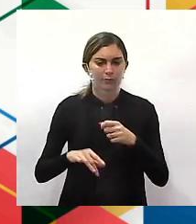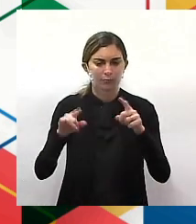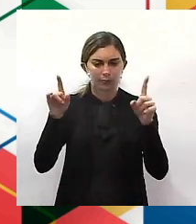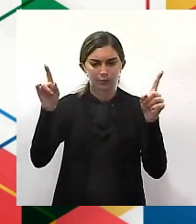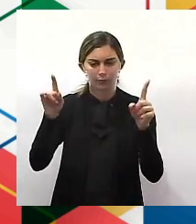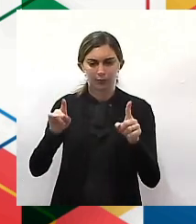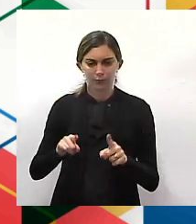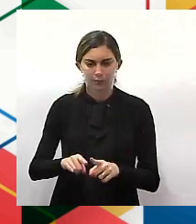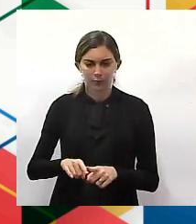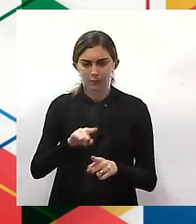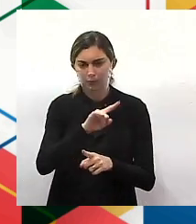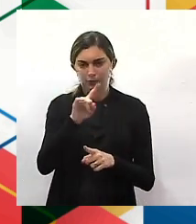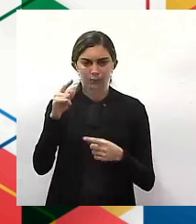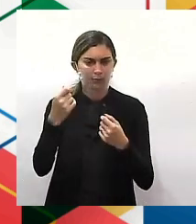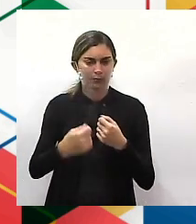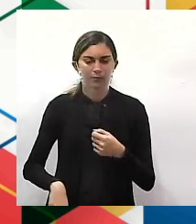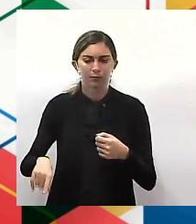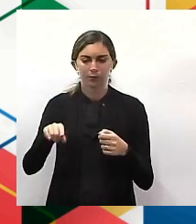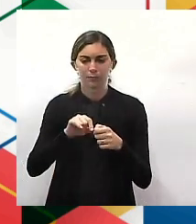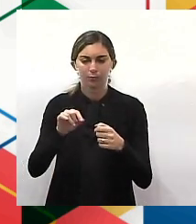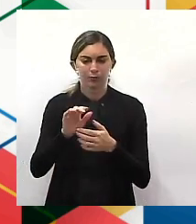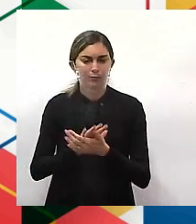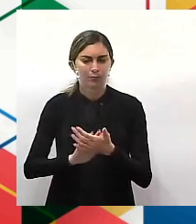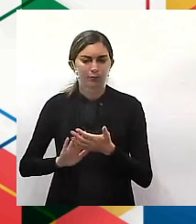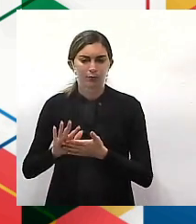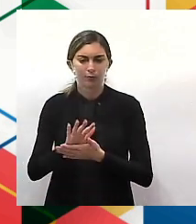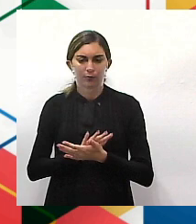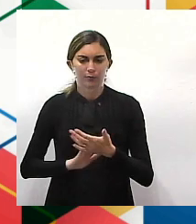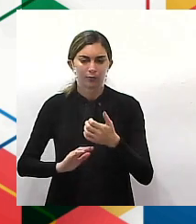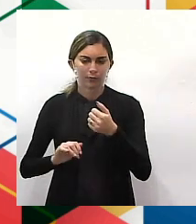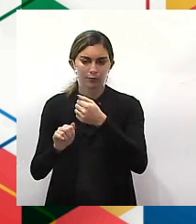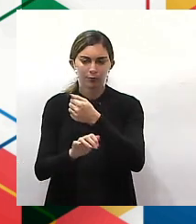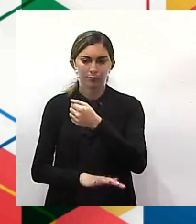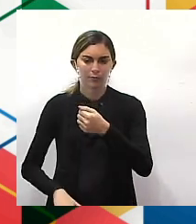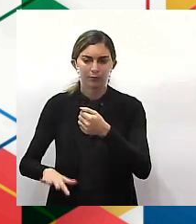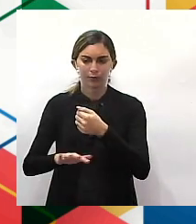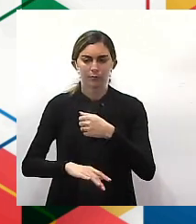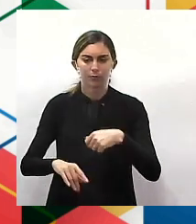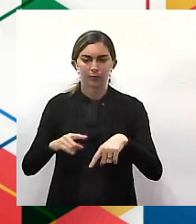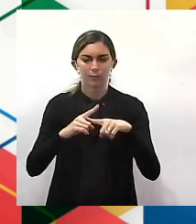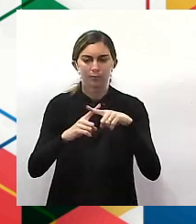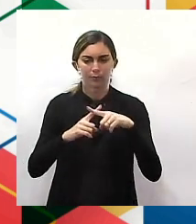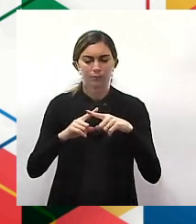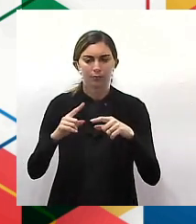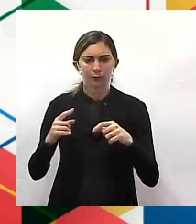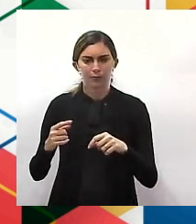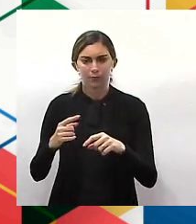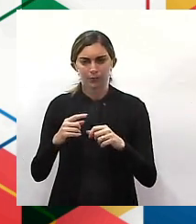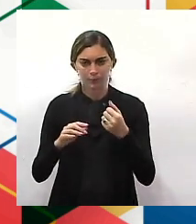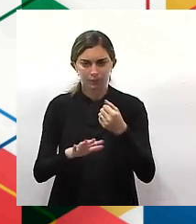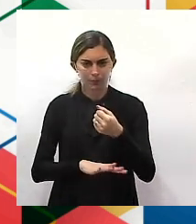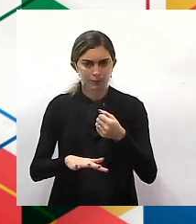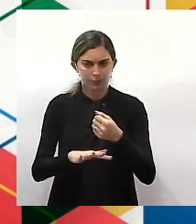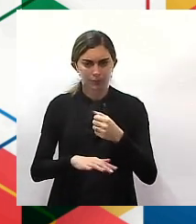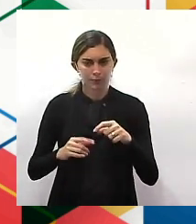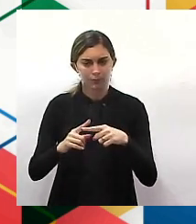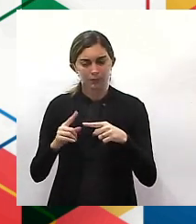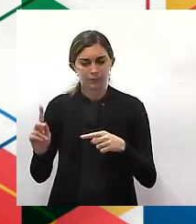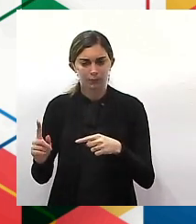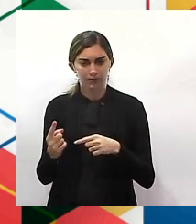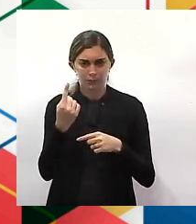minha gente? Não precisa aí fazer nada. A área do triângulo é base vezes altura dividido por